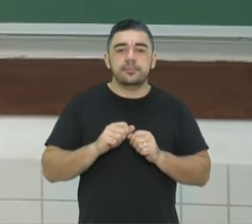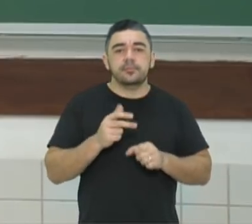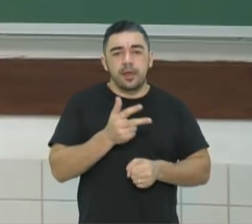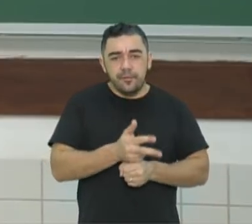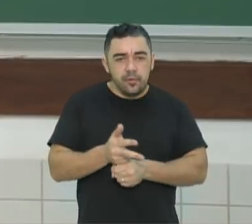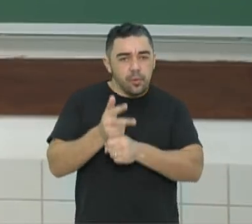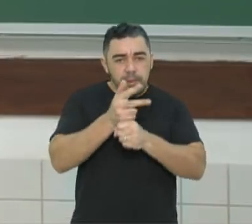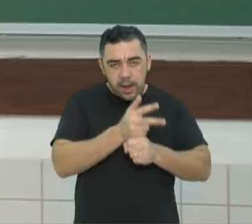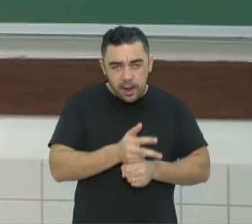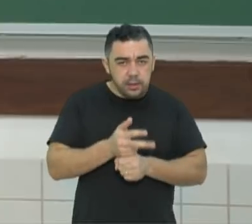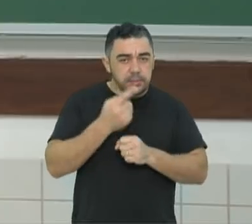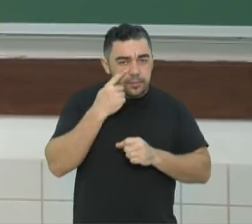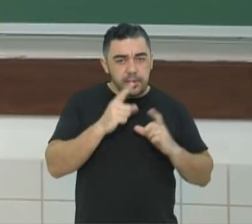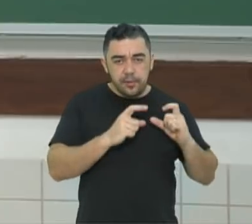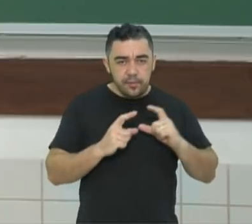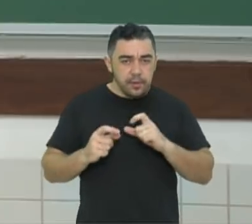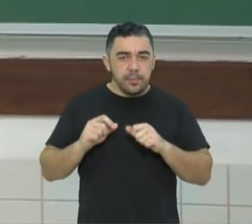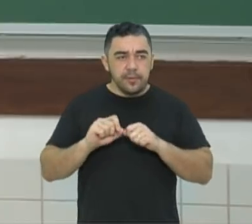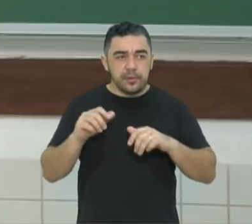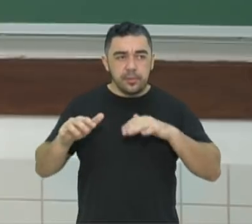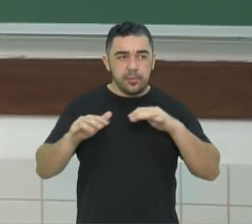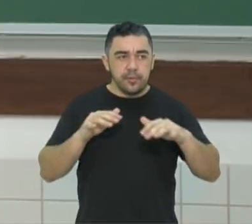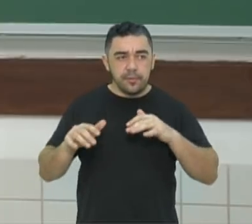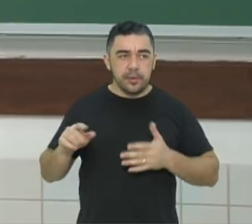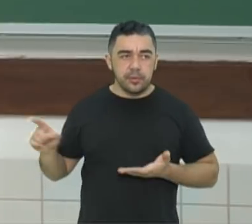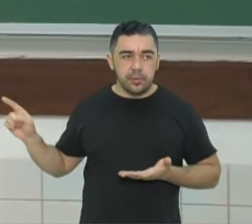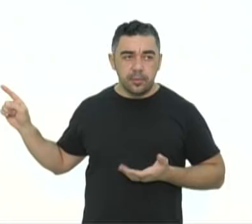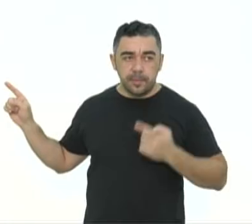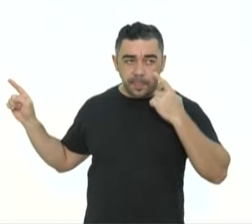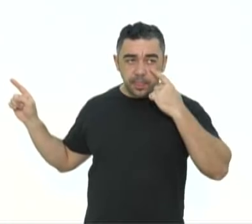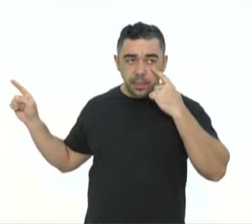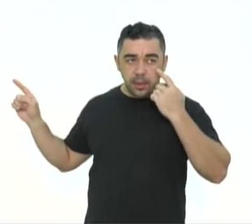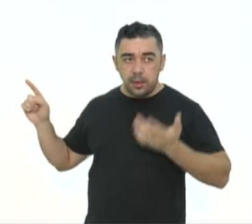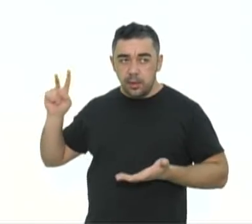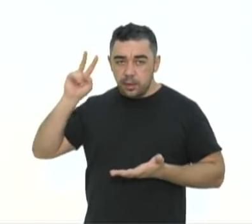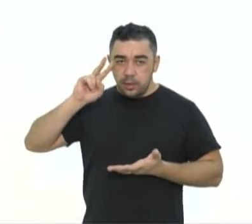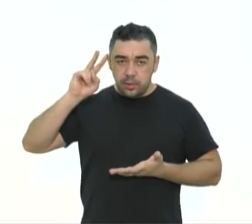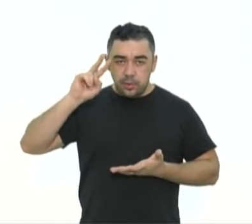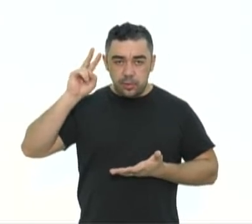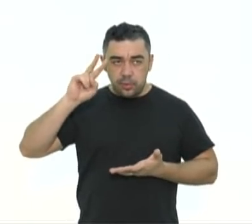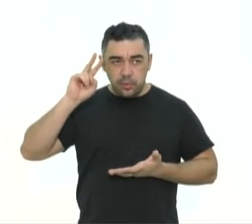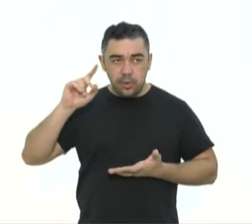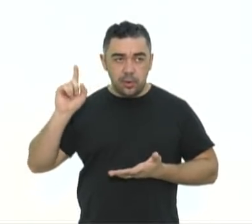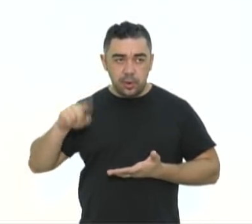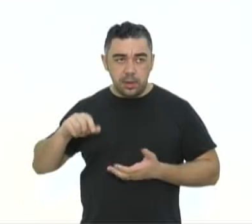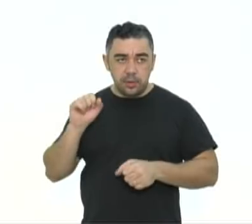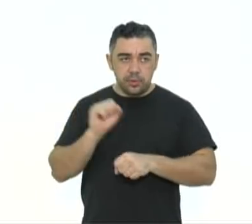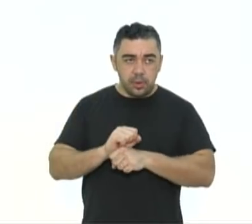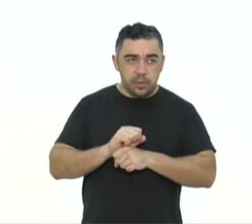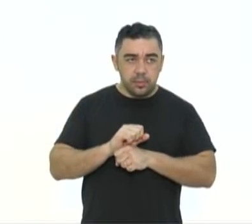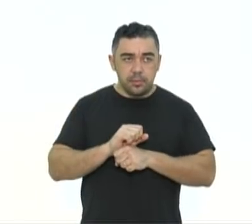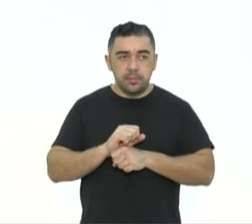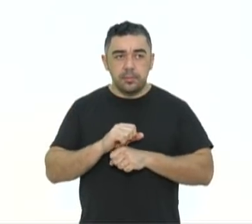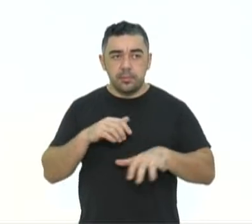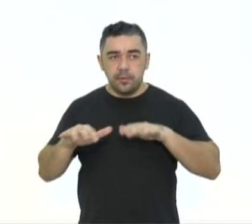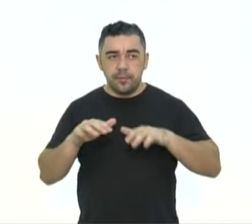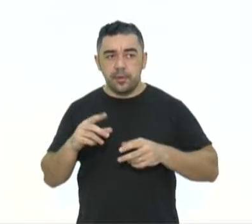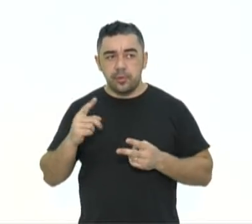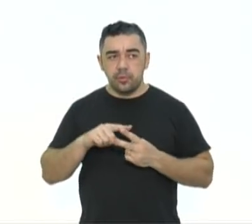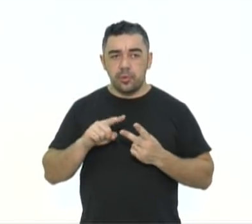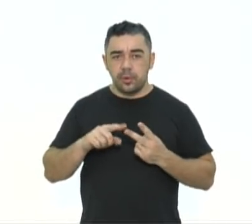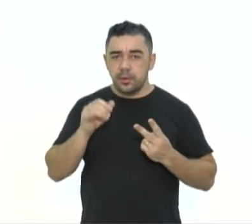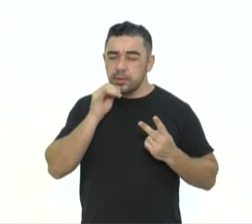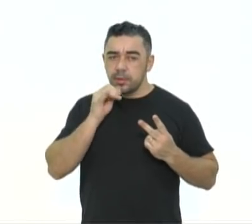fazer essa sensação de movimento no objeto. Eu trouxe aqui na história da animação em stop motion 2 exemplos muito importantes, o